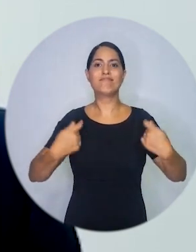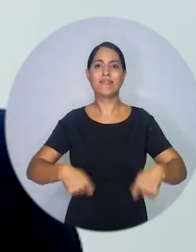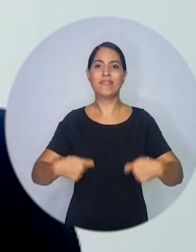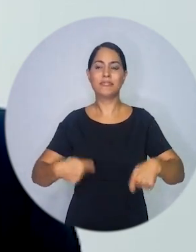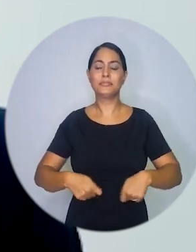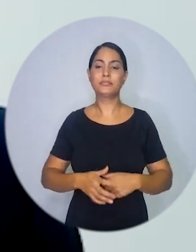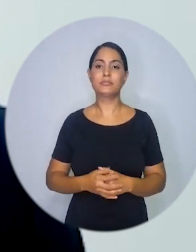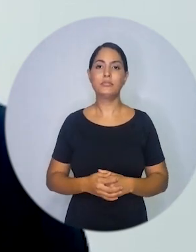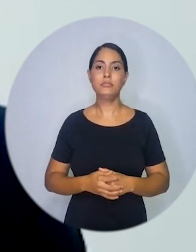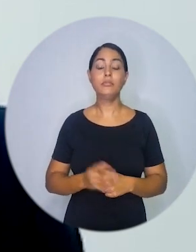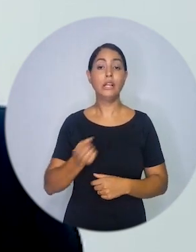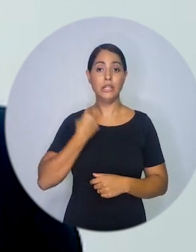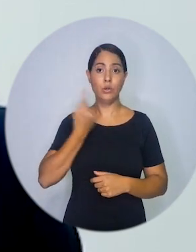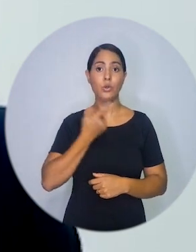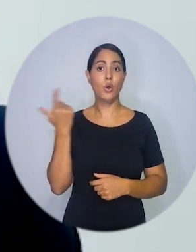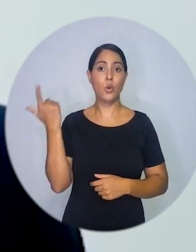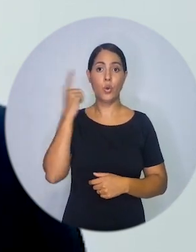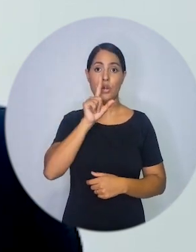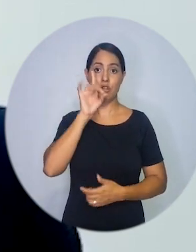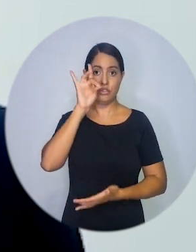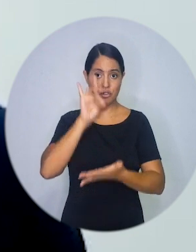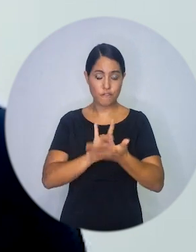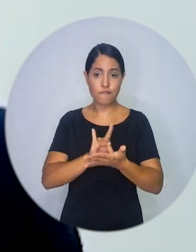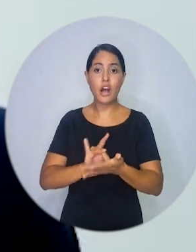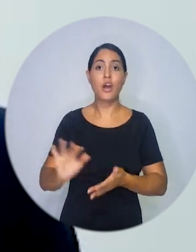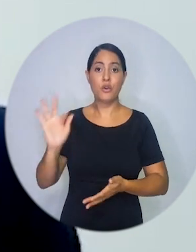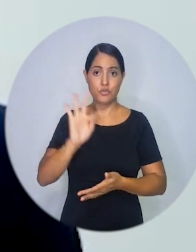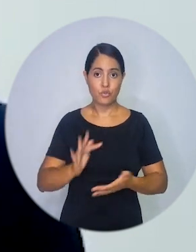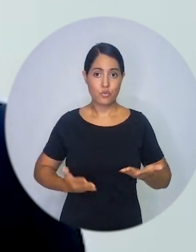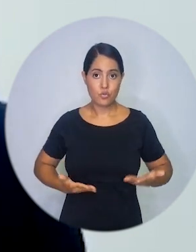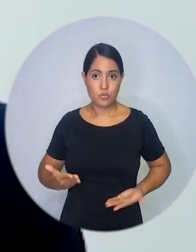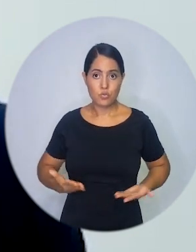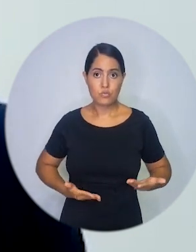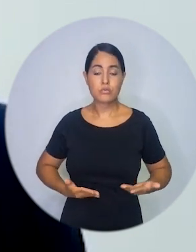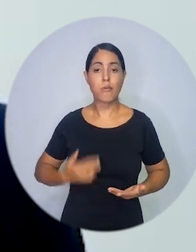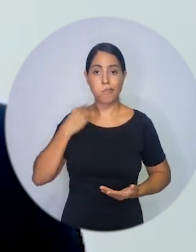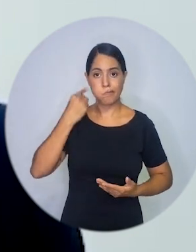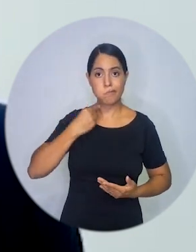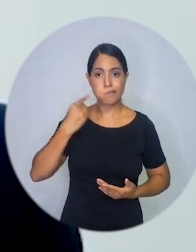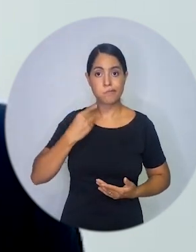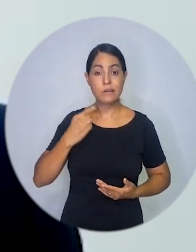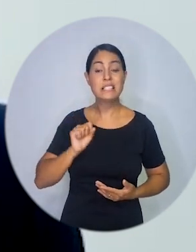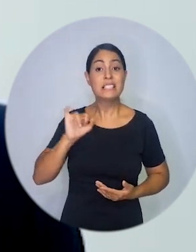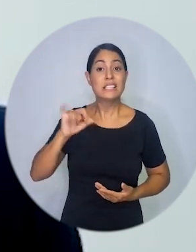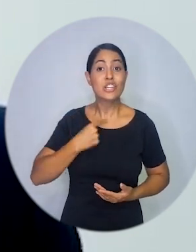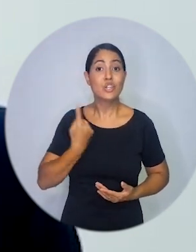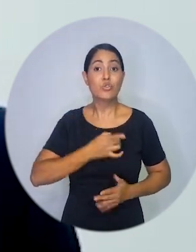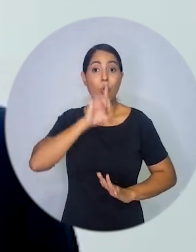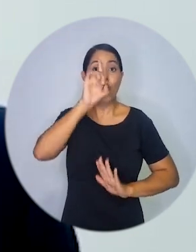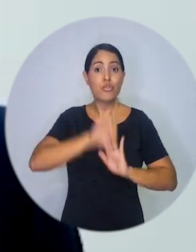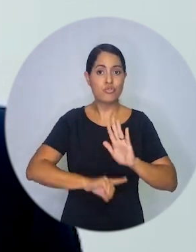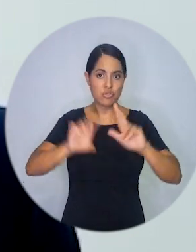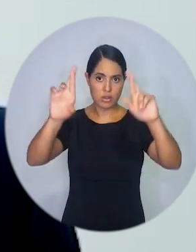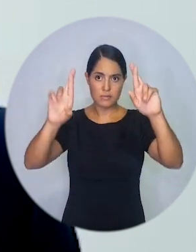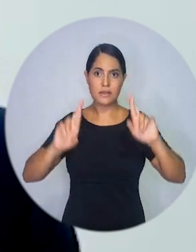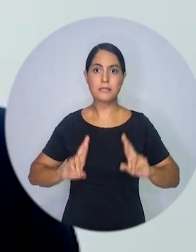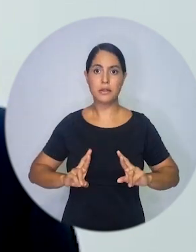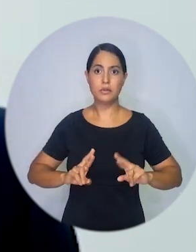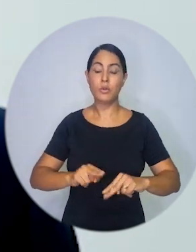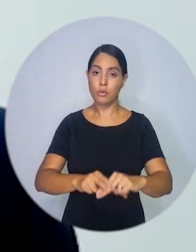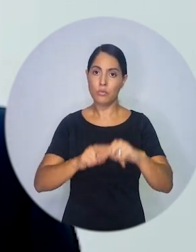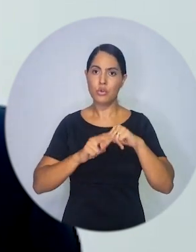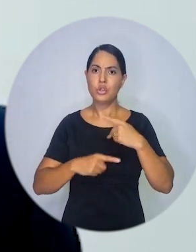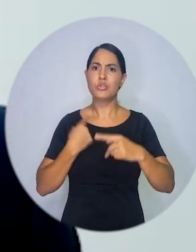só conseguimos, de fato, cumprir esse mistério, essa função, caso nós tenhamos as nossas prerrogativas respeitadas. Então,